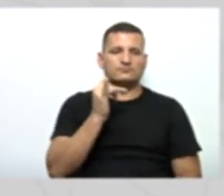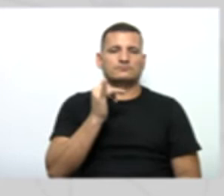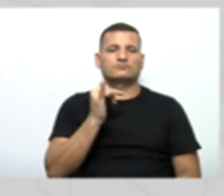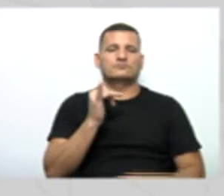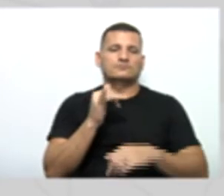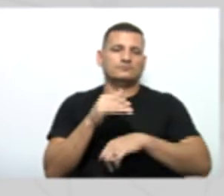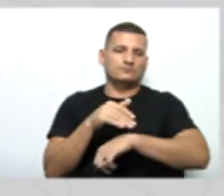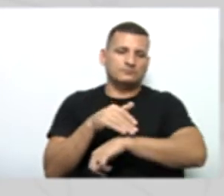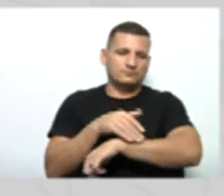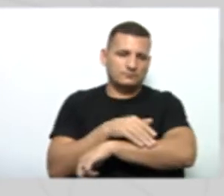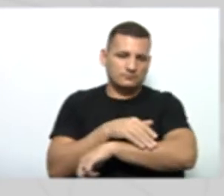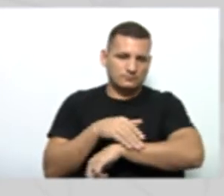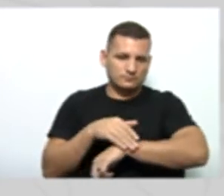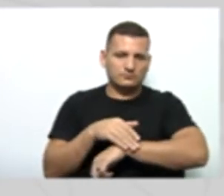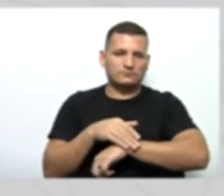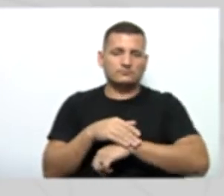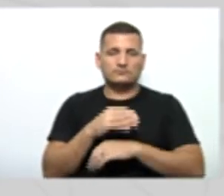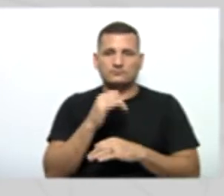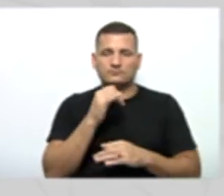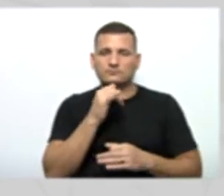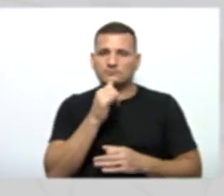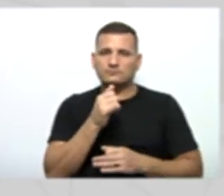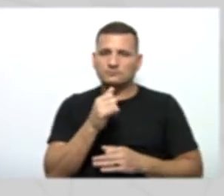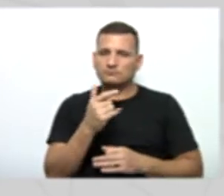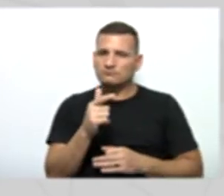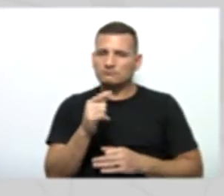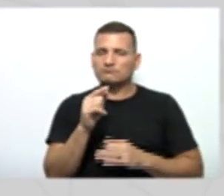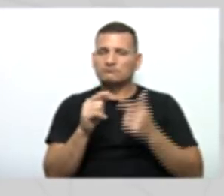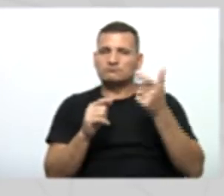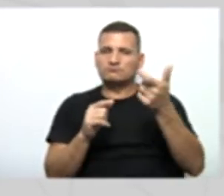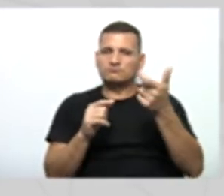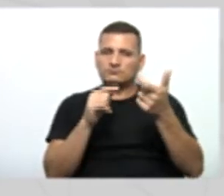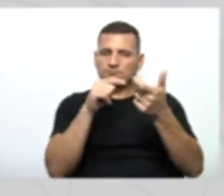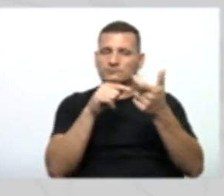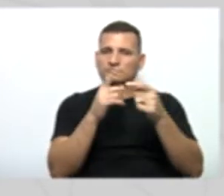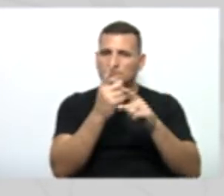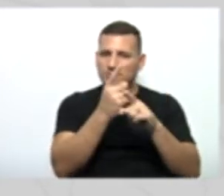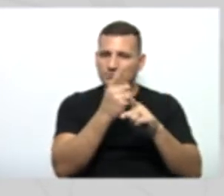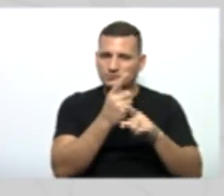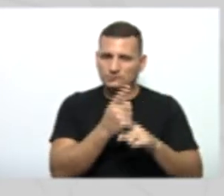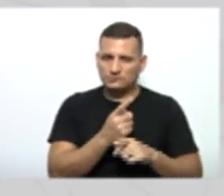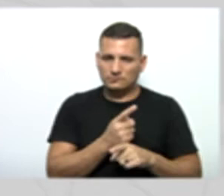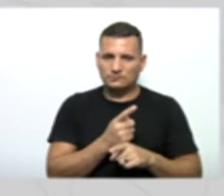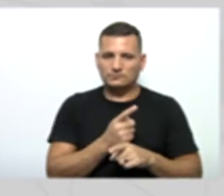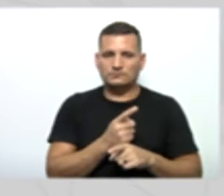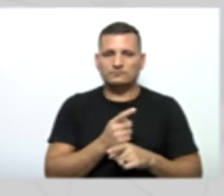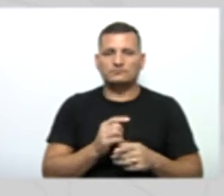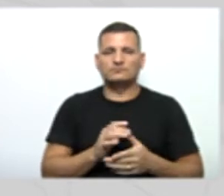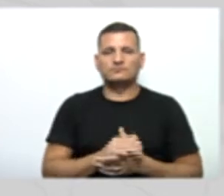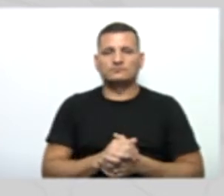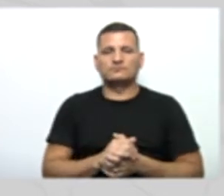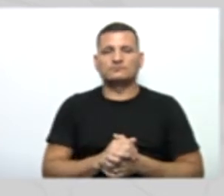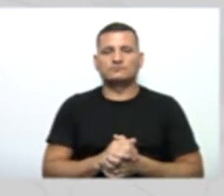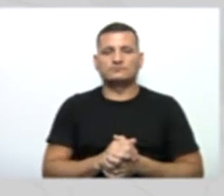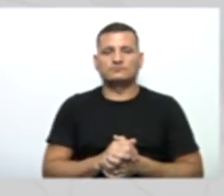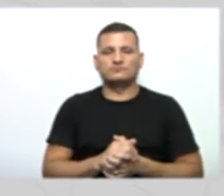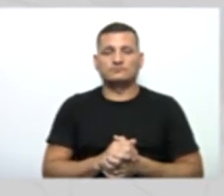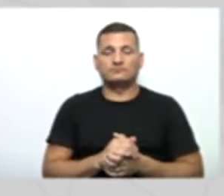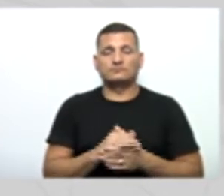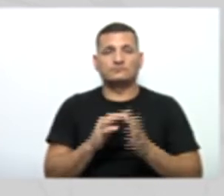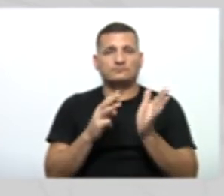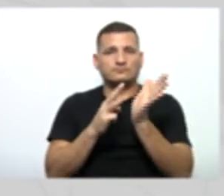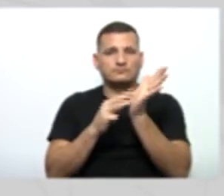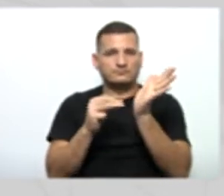mas senão você vai ter que identificar os atributos dessa classe, ó, que é bem simples de fazer. E aí tem o método